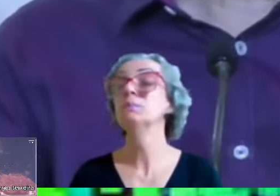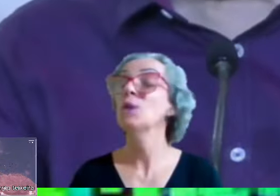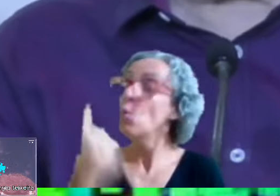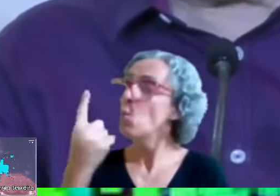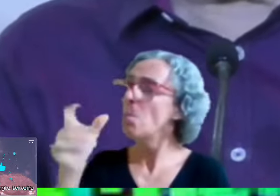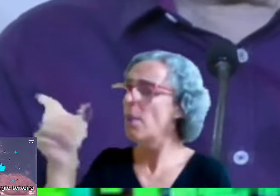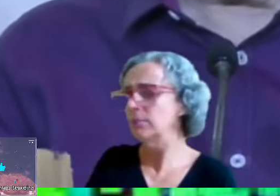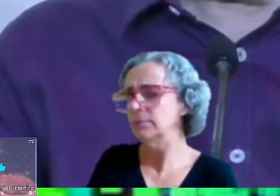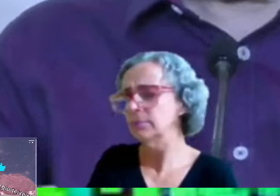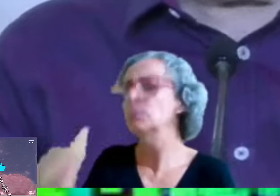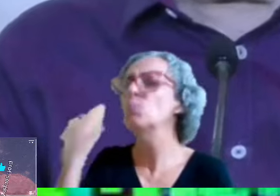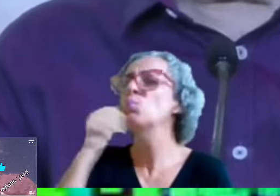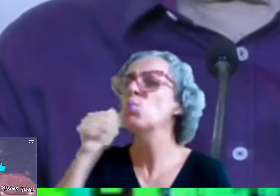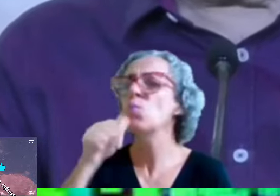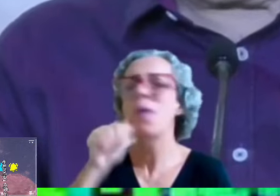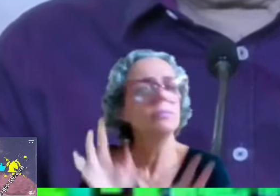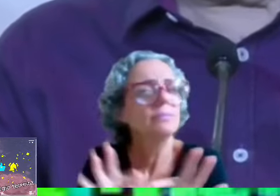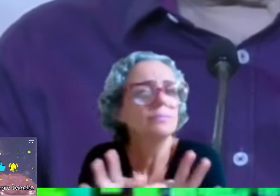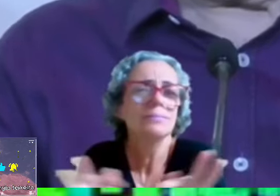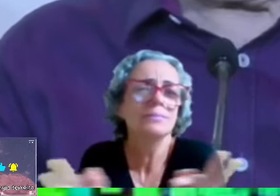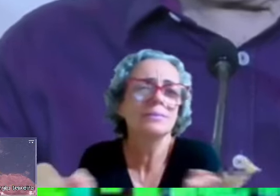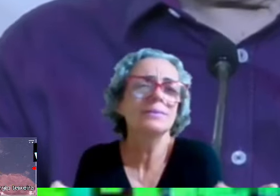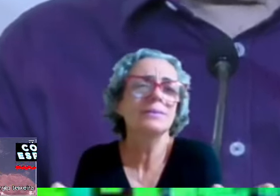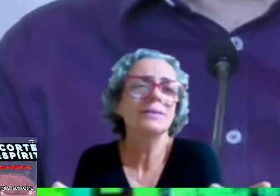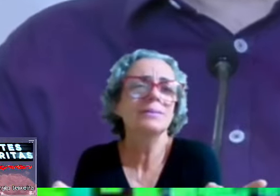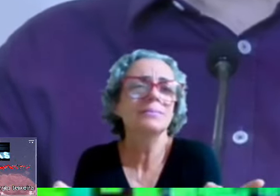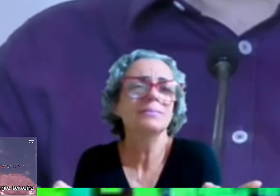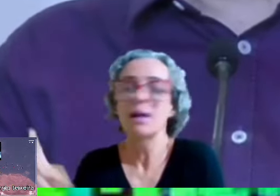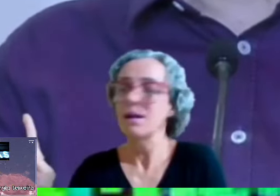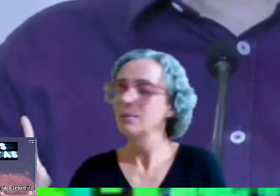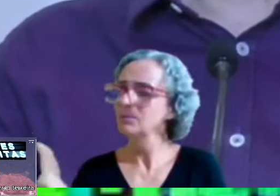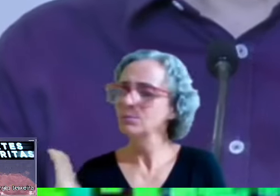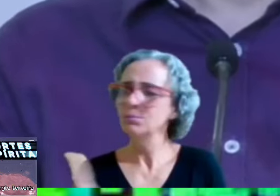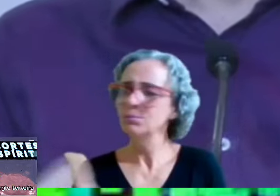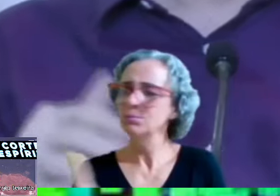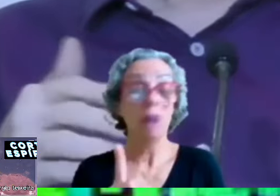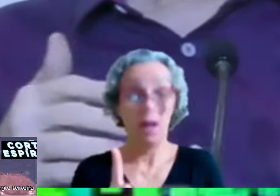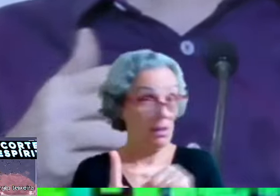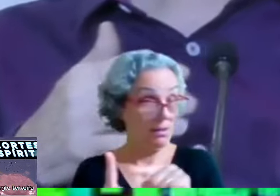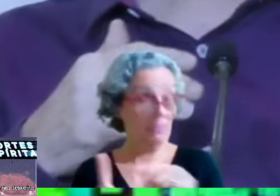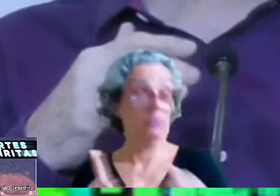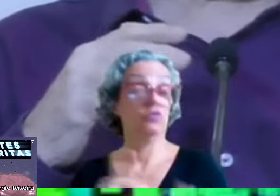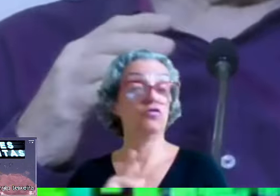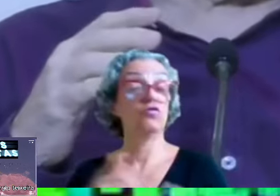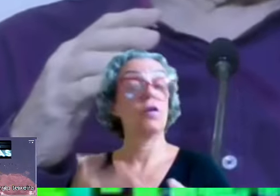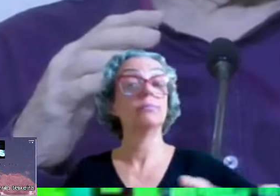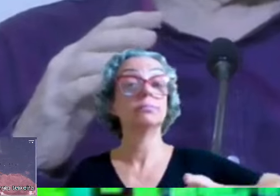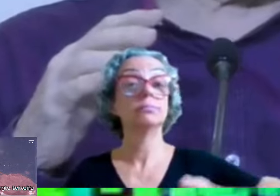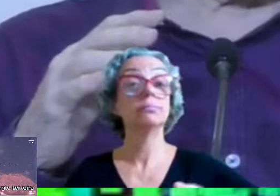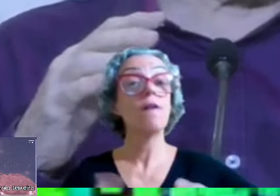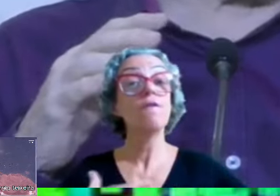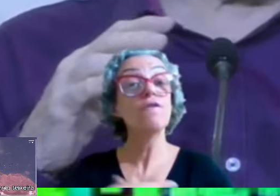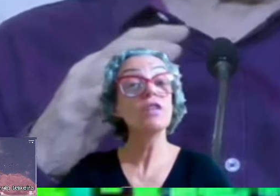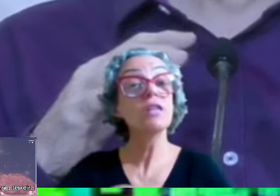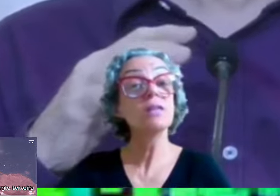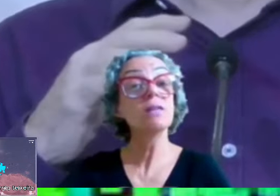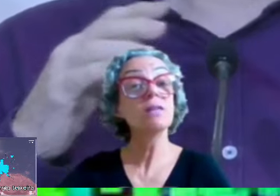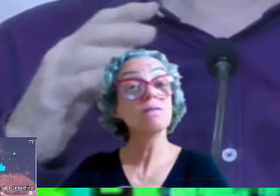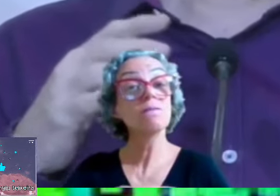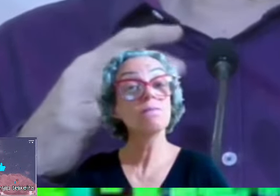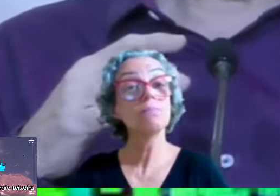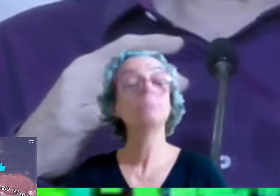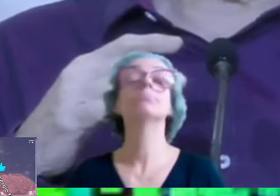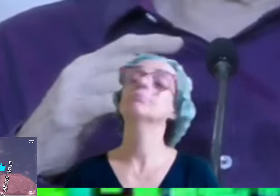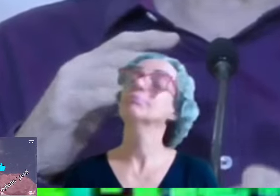da montanha sagrada carregando o filhinho, e de repente, com um estrondo muito grande,